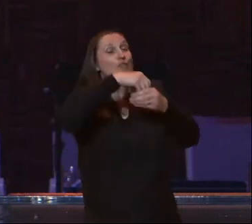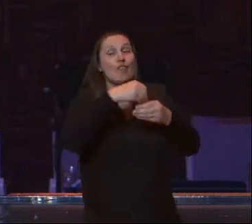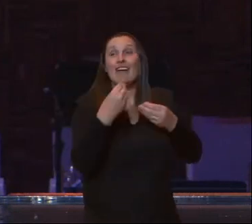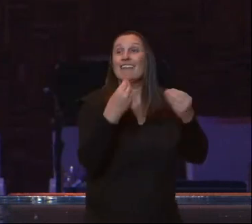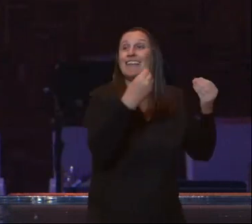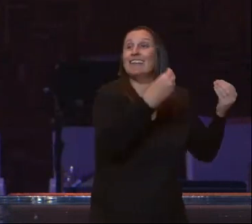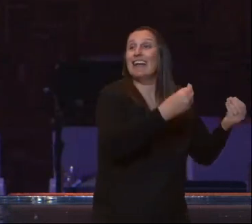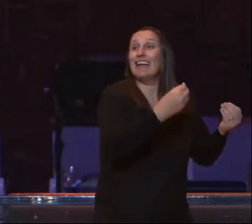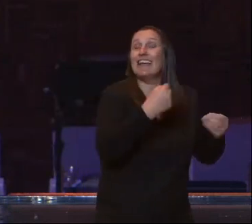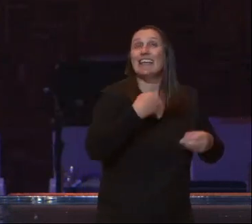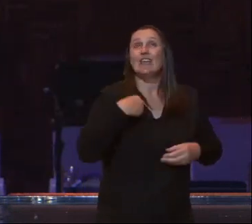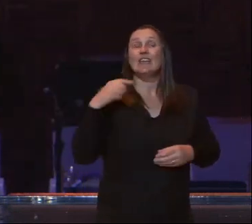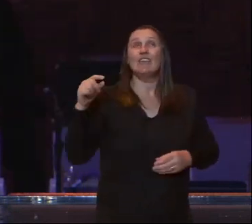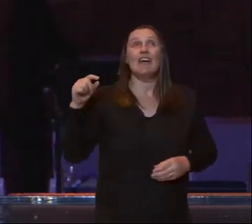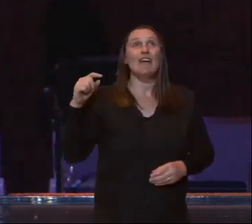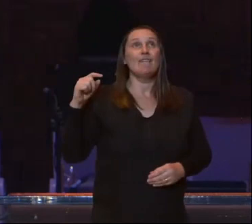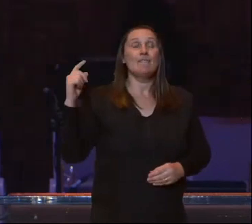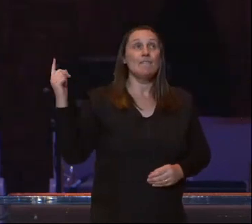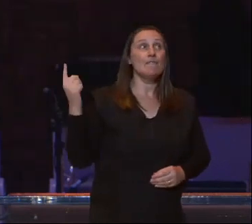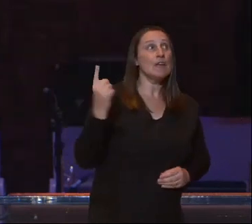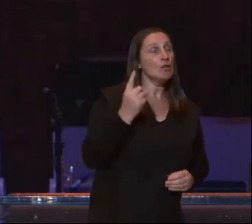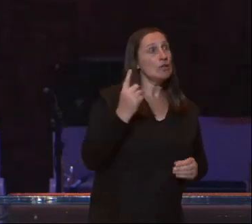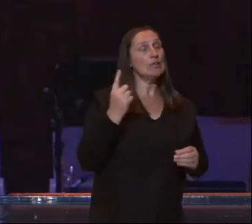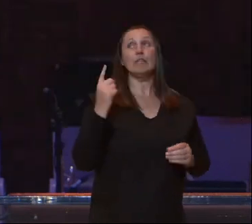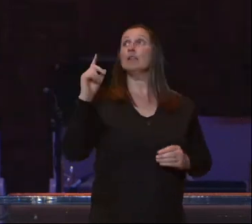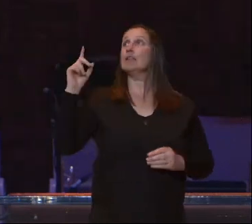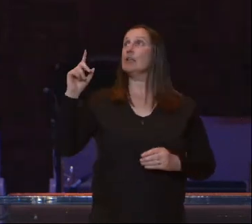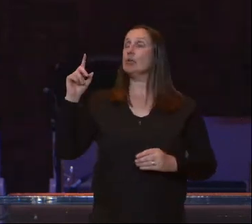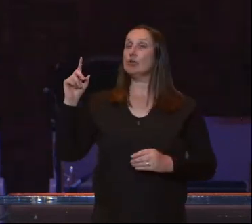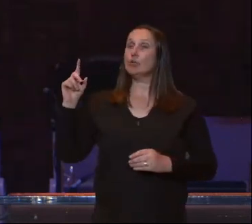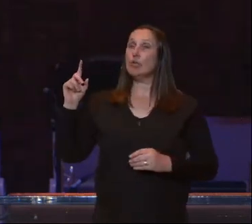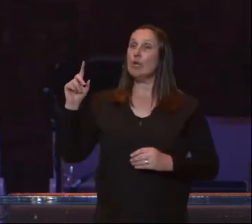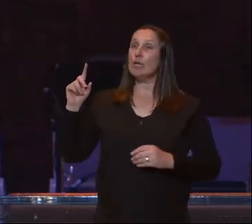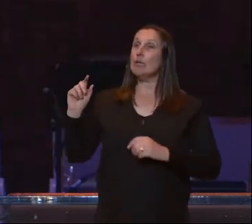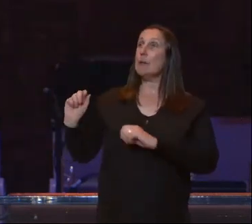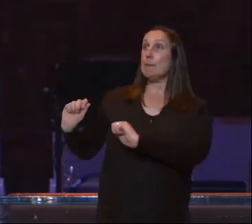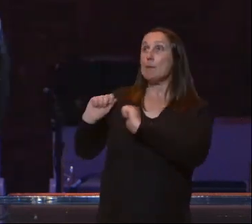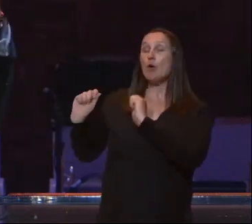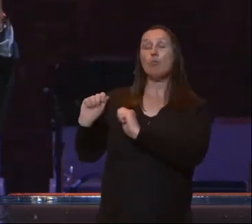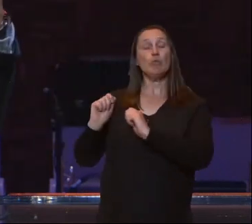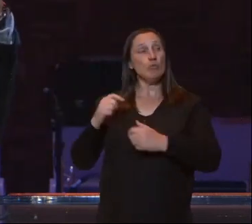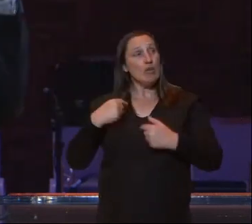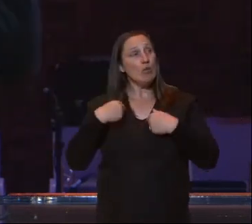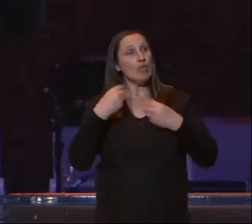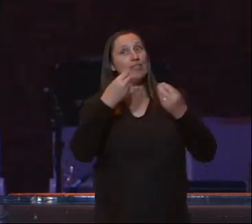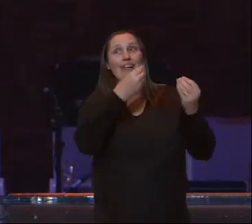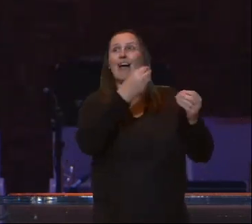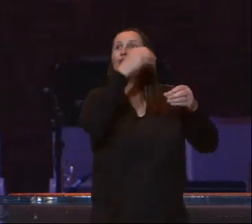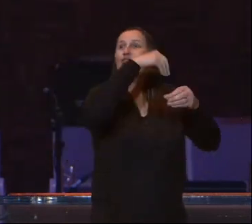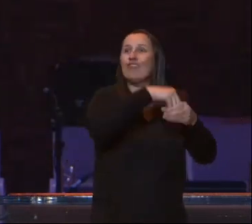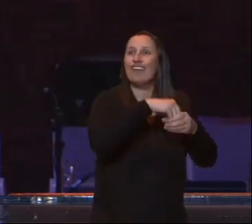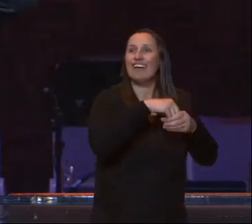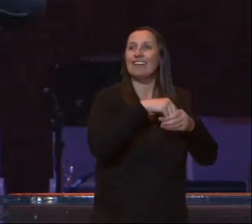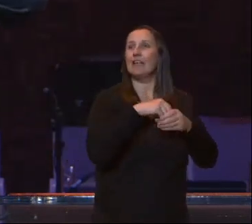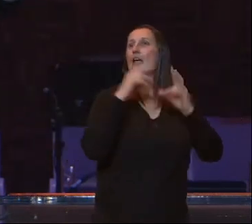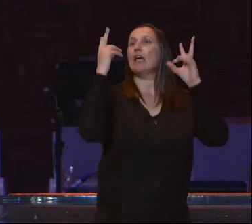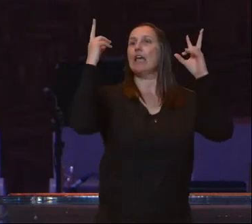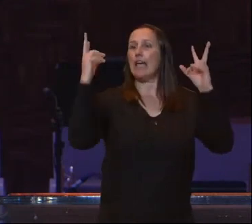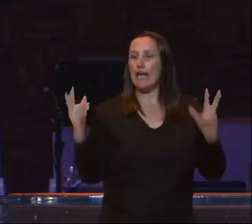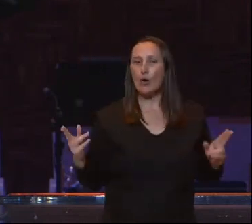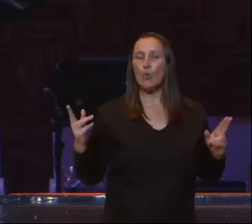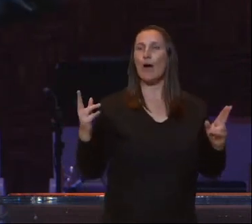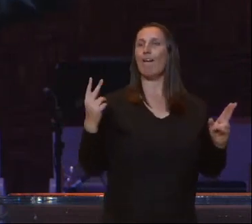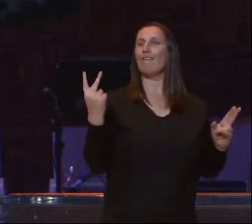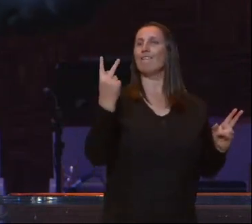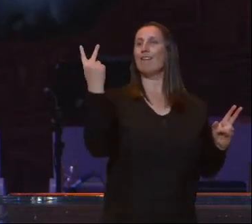falou, eu estava vindo aqui na igreja, Deus me incomodou para te dar a oferta. Quando eu peguei o cheque, era o mesmo valor que eu tinha deixado na casa da